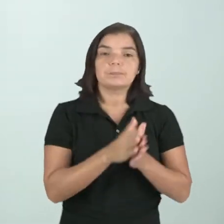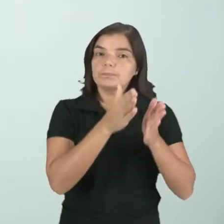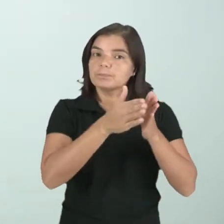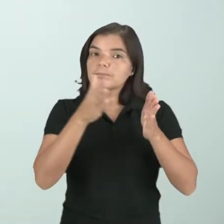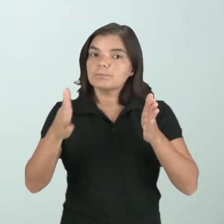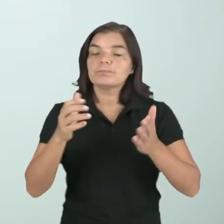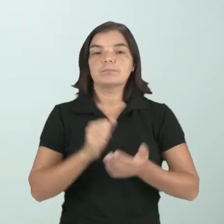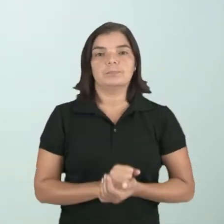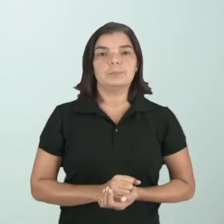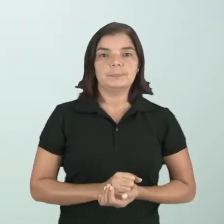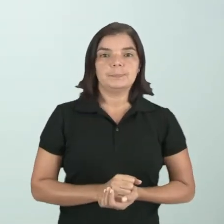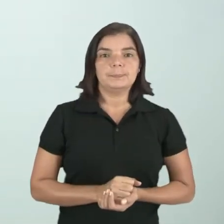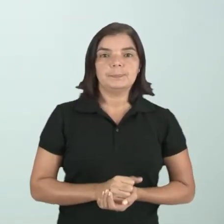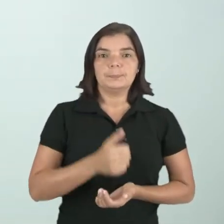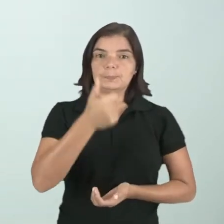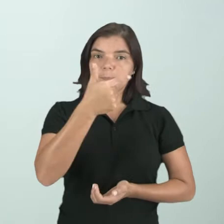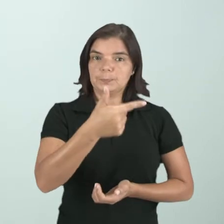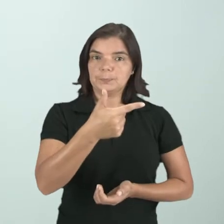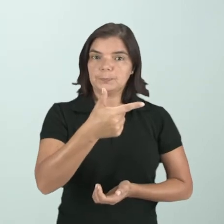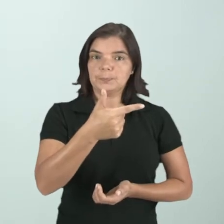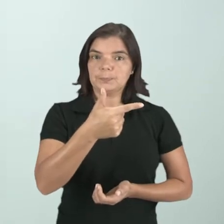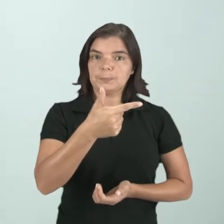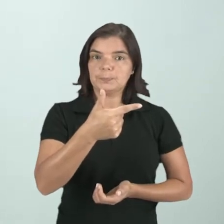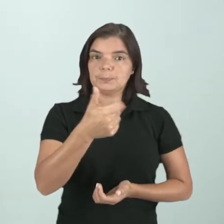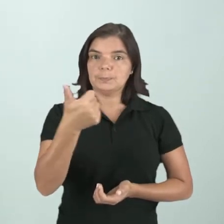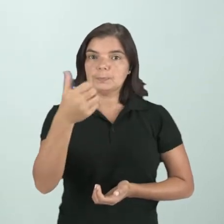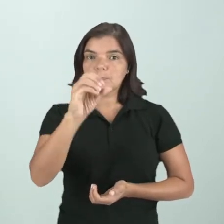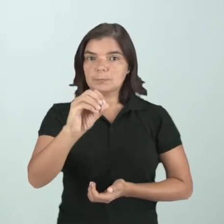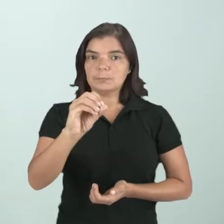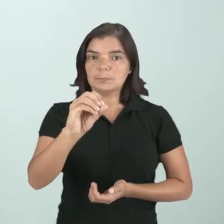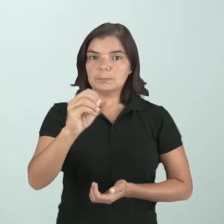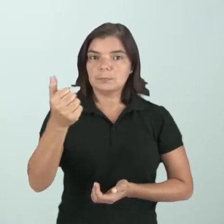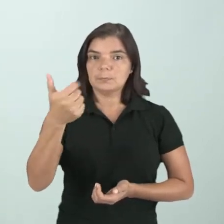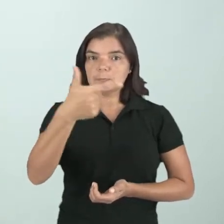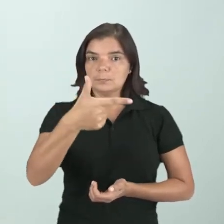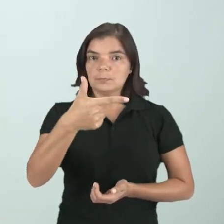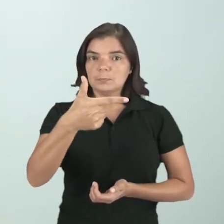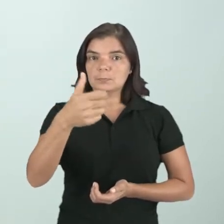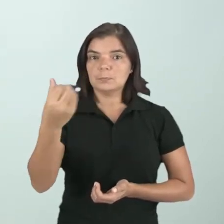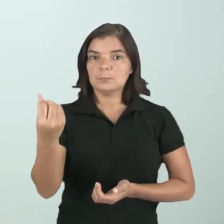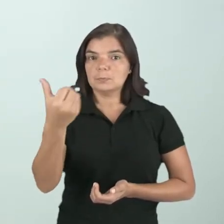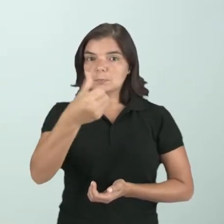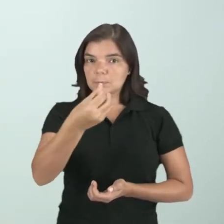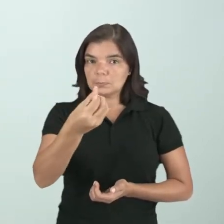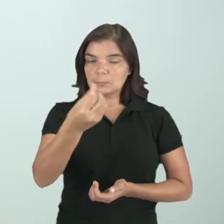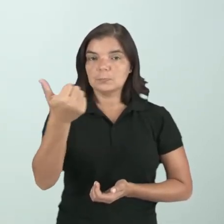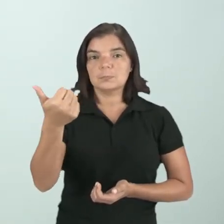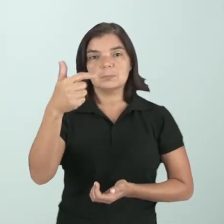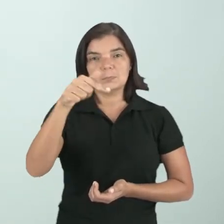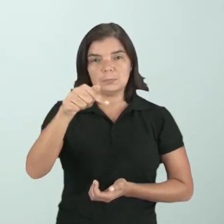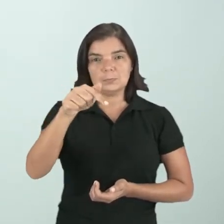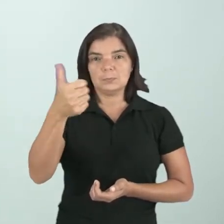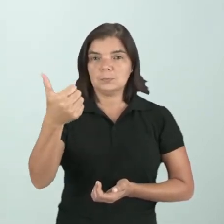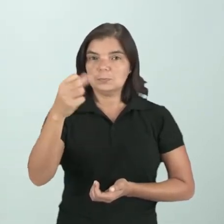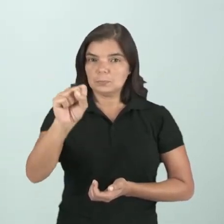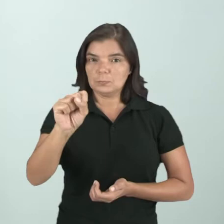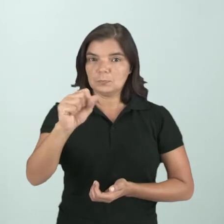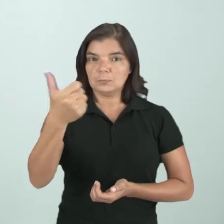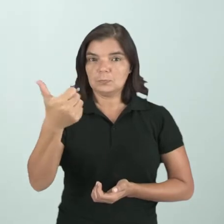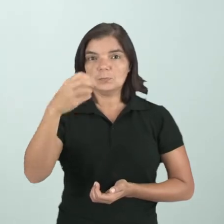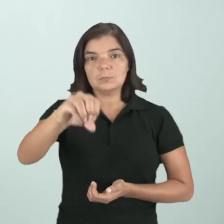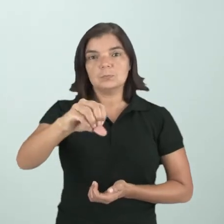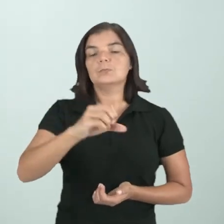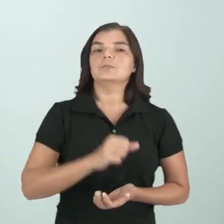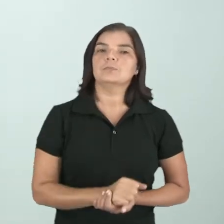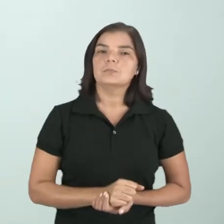sequência: 2, 10, 12, 16, 17, 18,